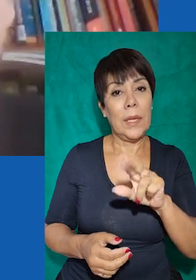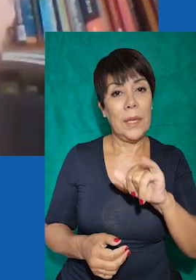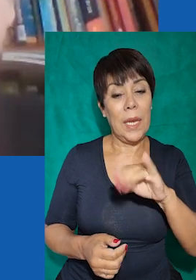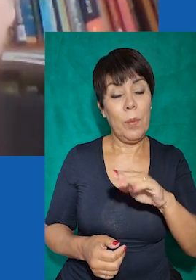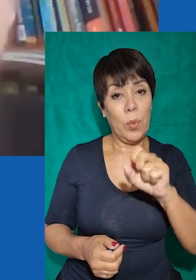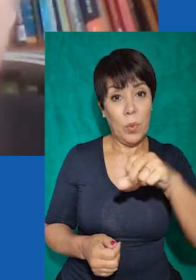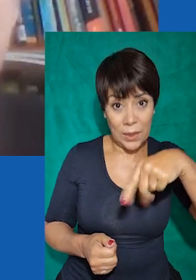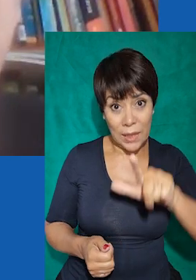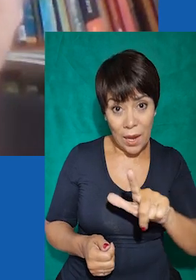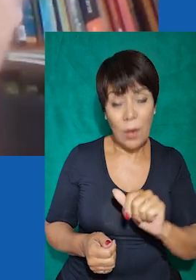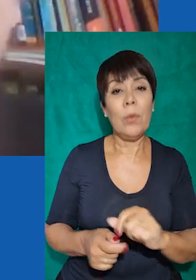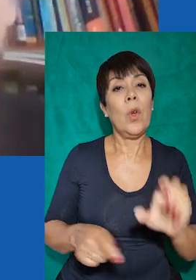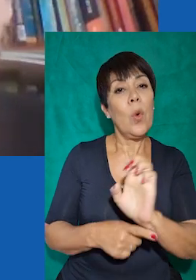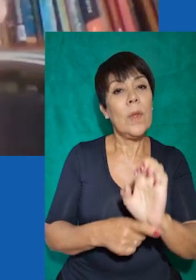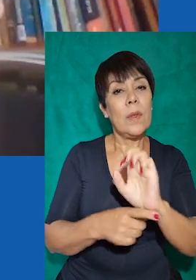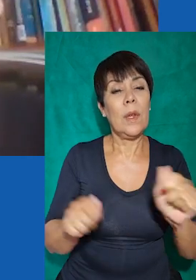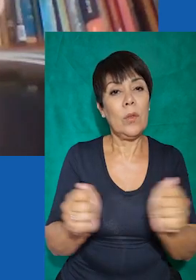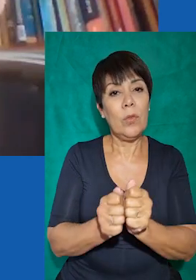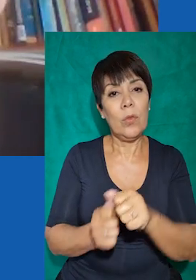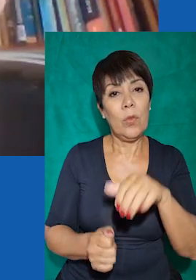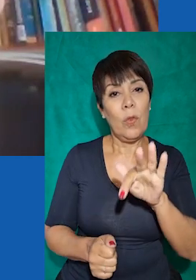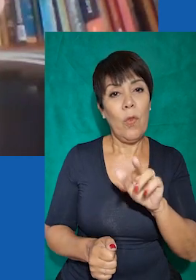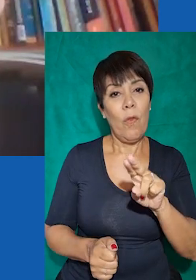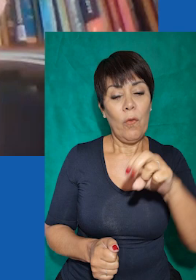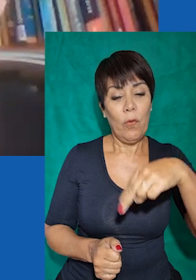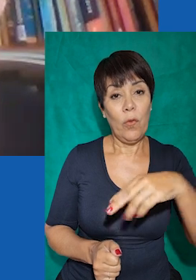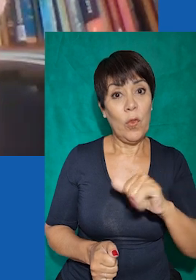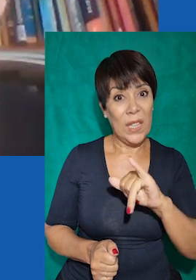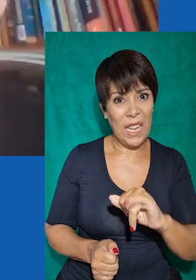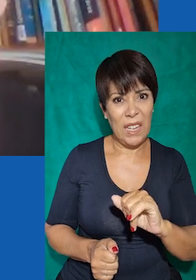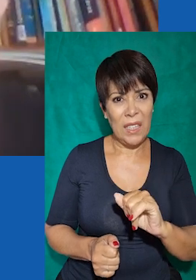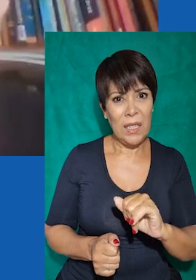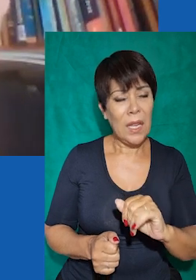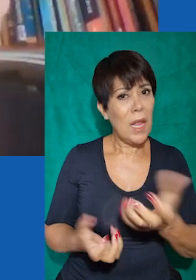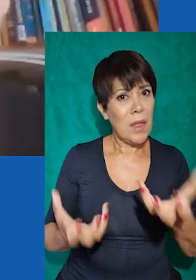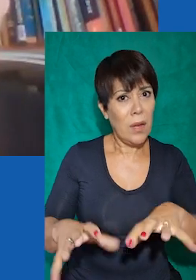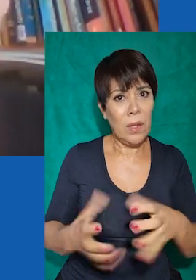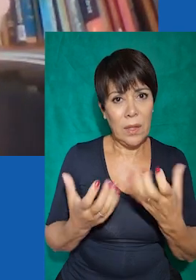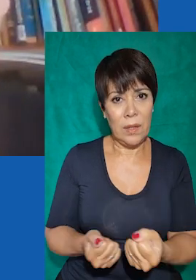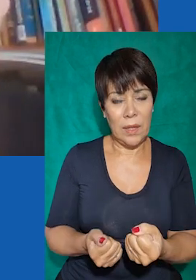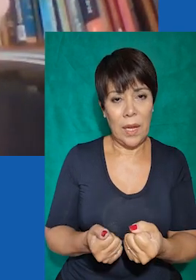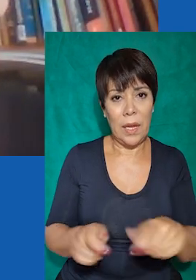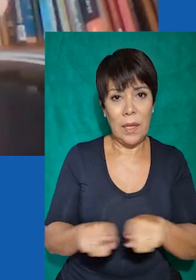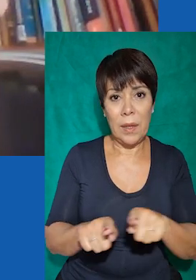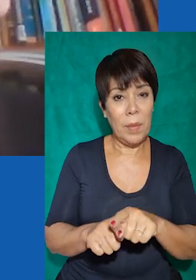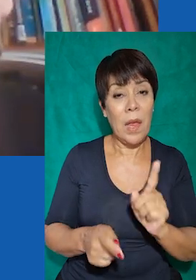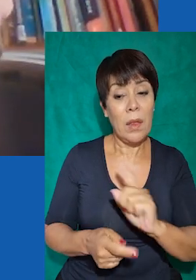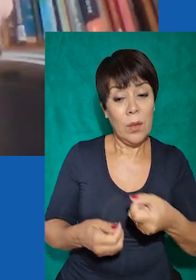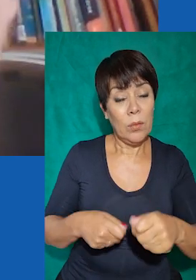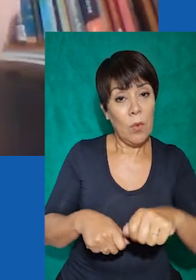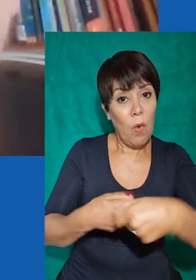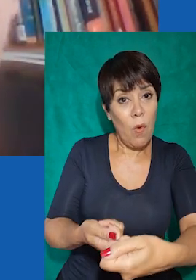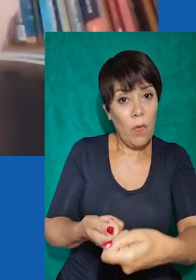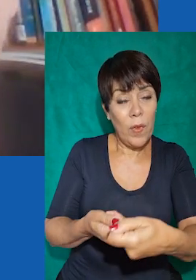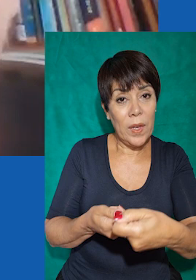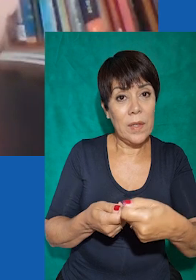o Estado, através da FUNAI, tentou impedi-lo e recusar-lhe o passaporte com